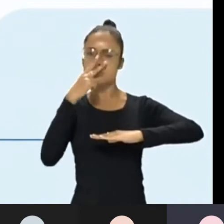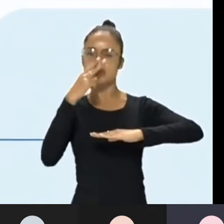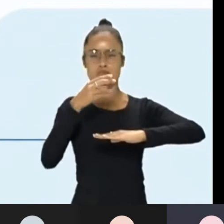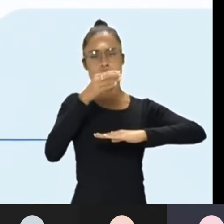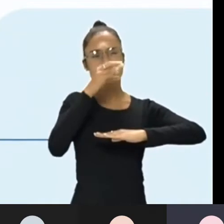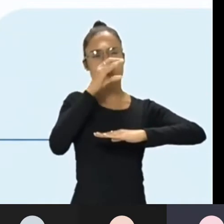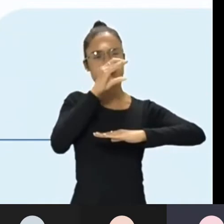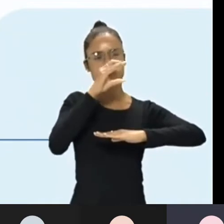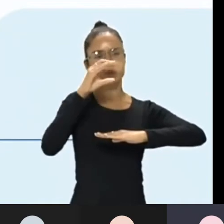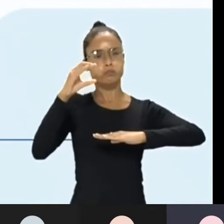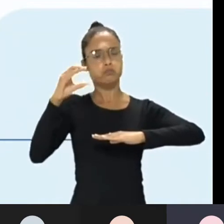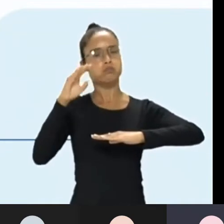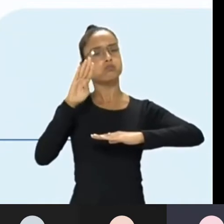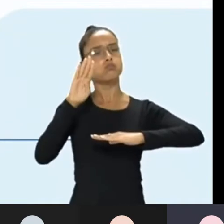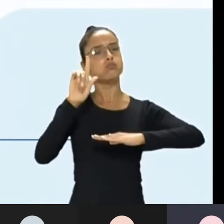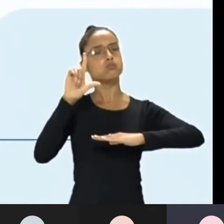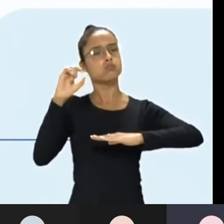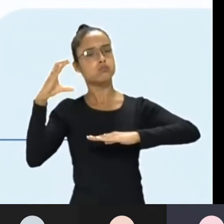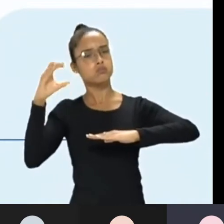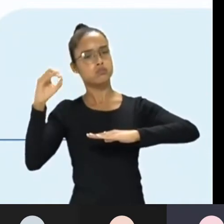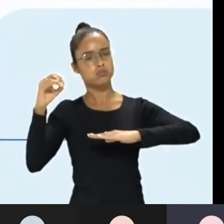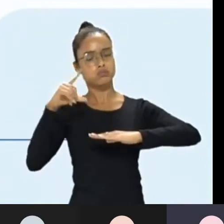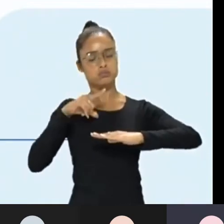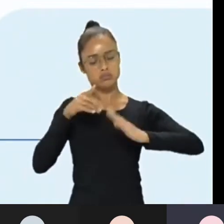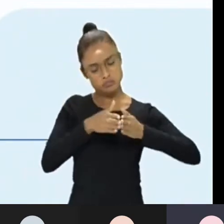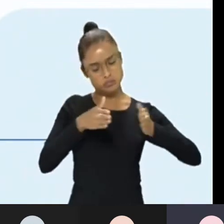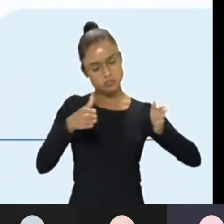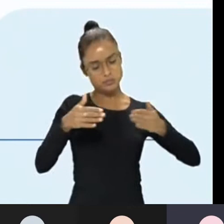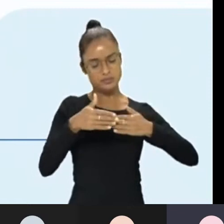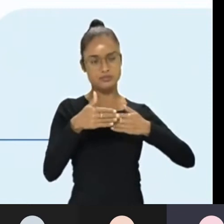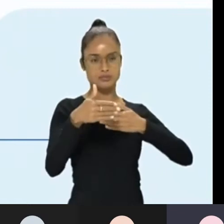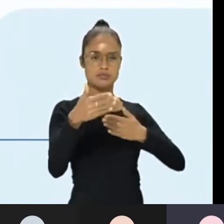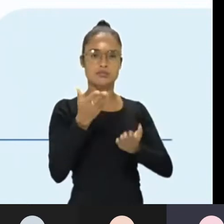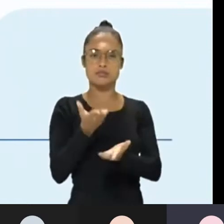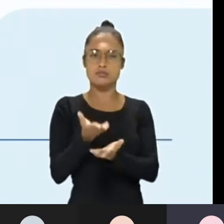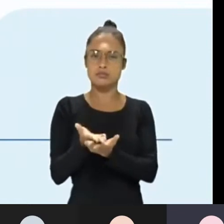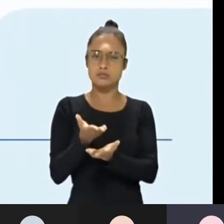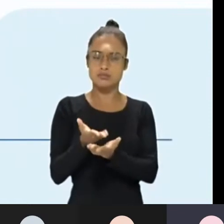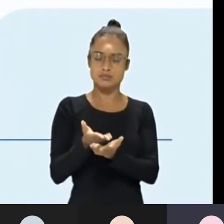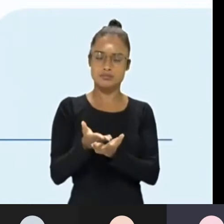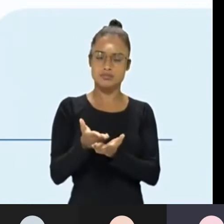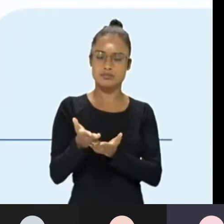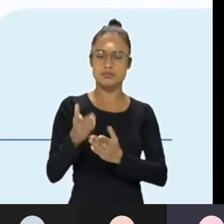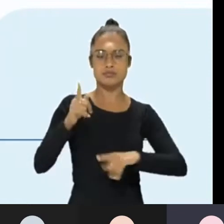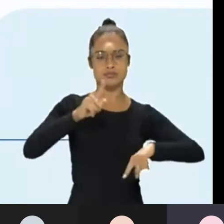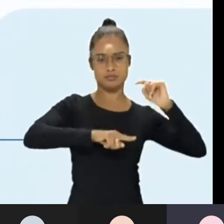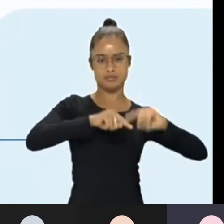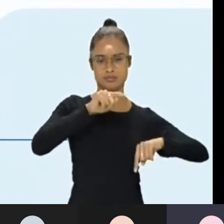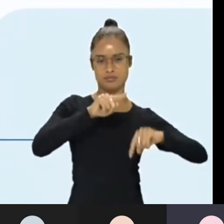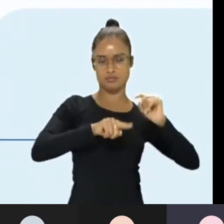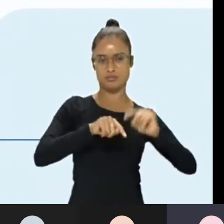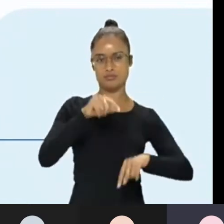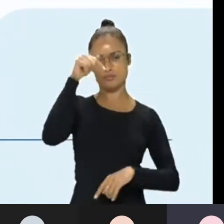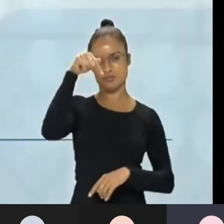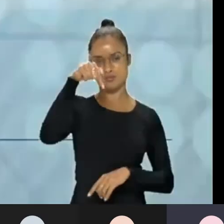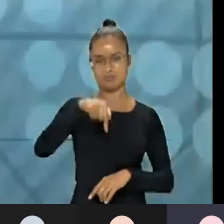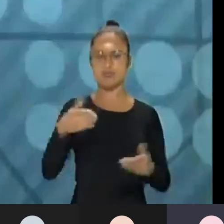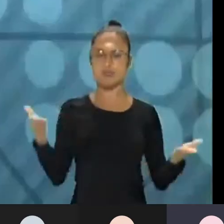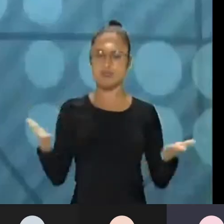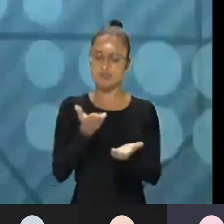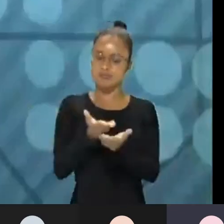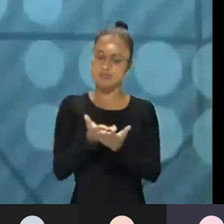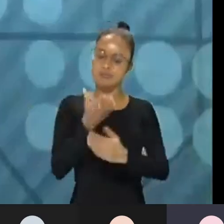uma forma também de se aplicar a representação isométrica e o estudo dos sólidos conforme nós realizamos no encontro dessa aula